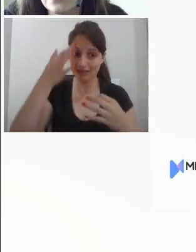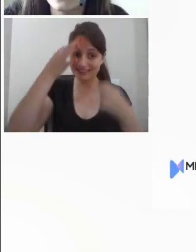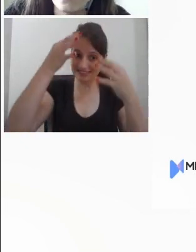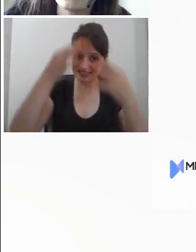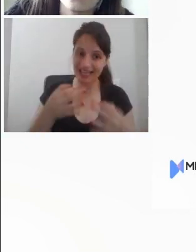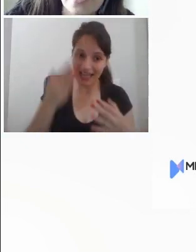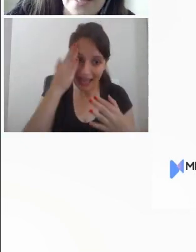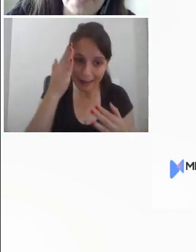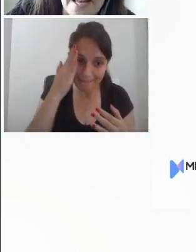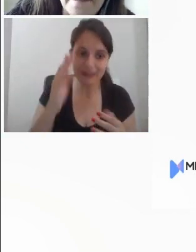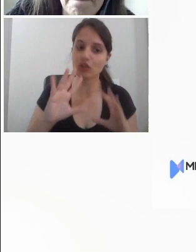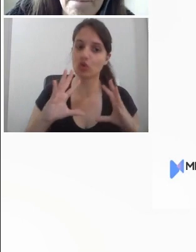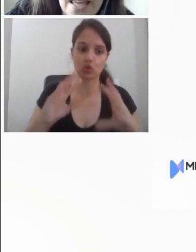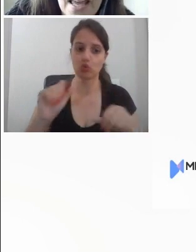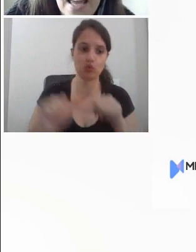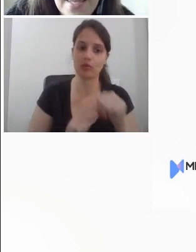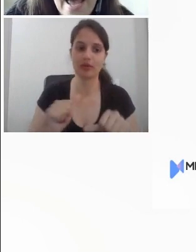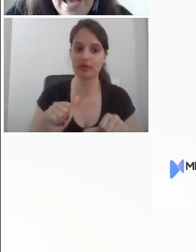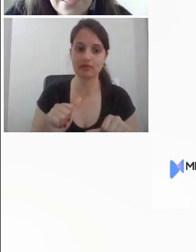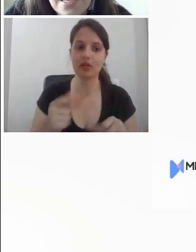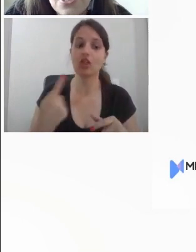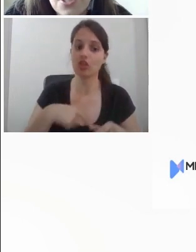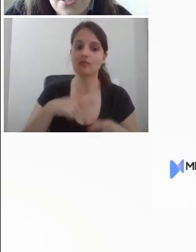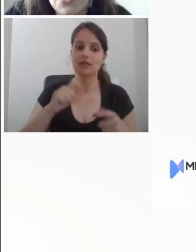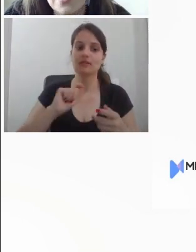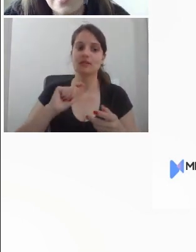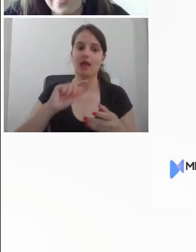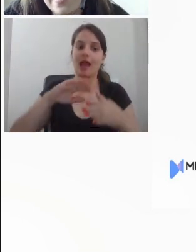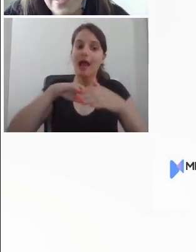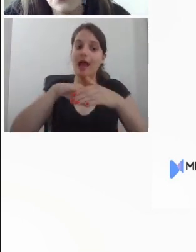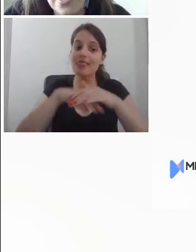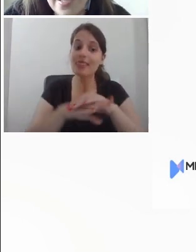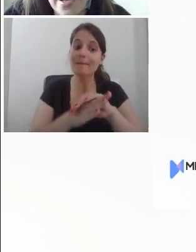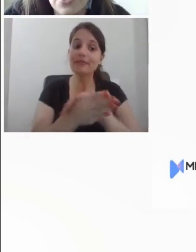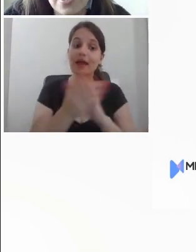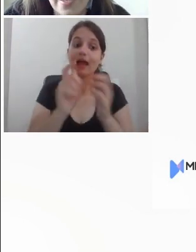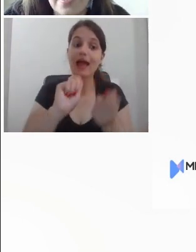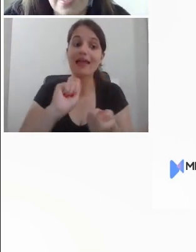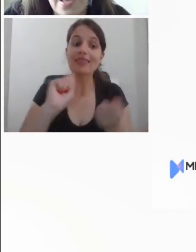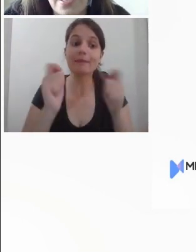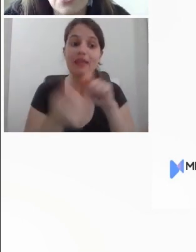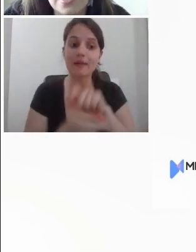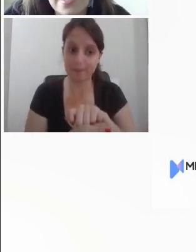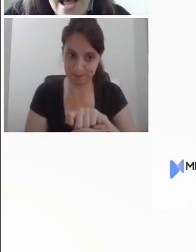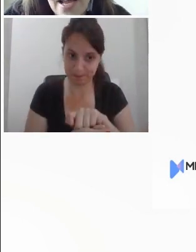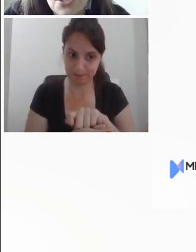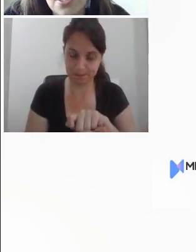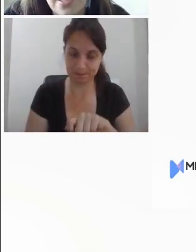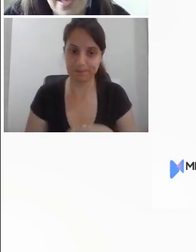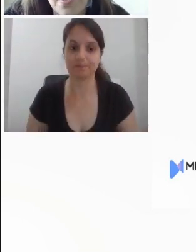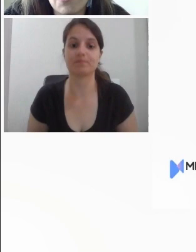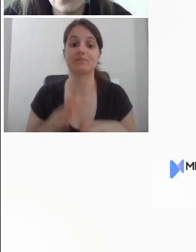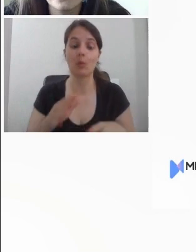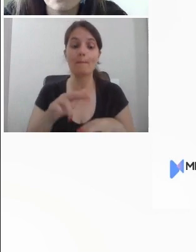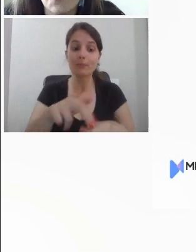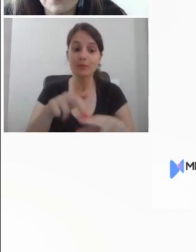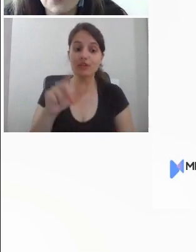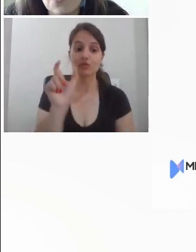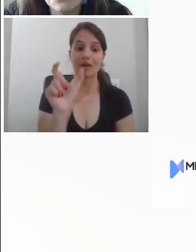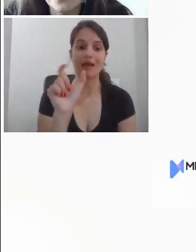e que nós teremos que nos adaptar e é aí gente que entra agilidade né agilidade é